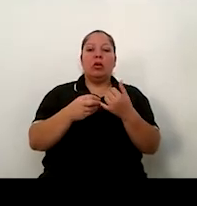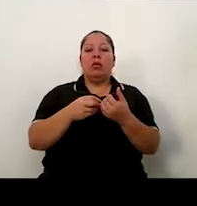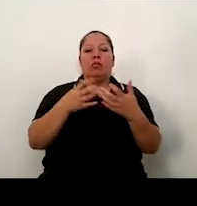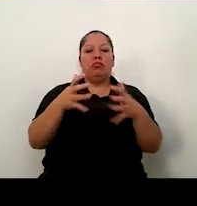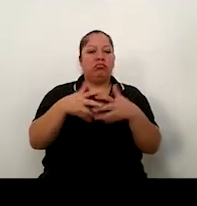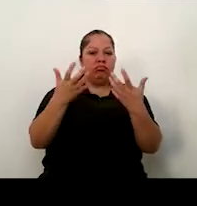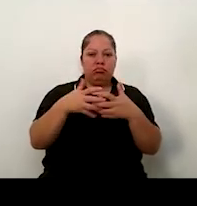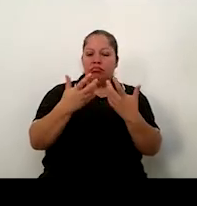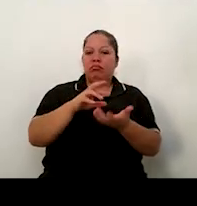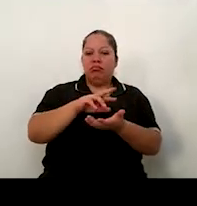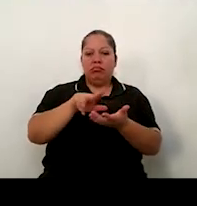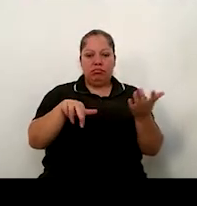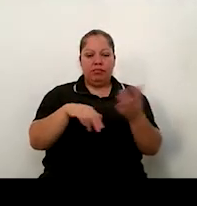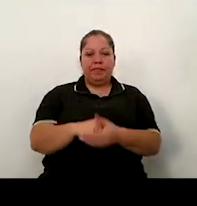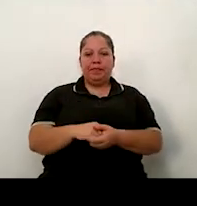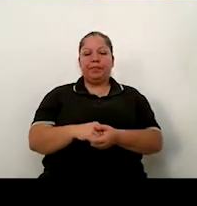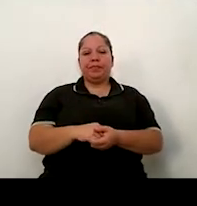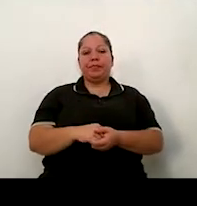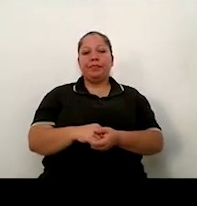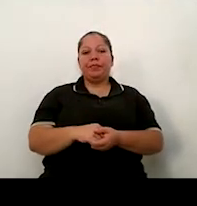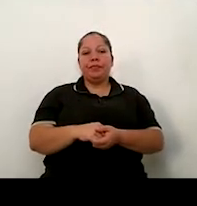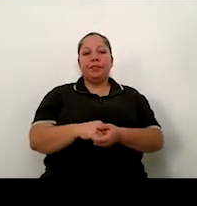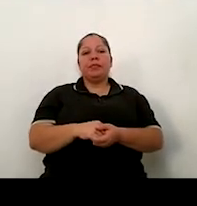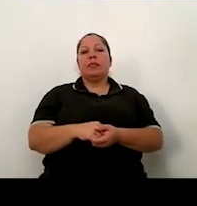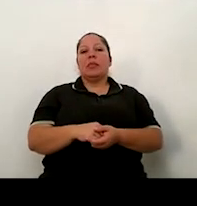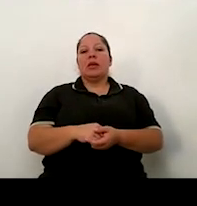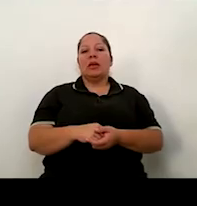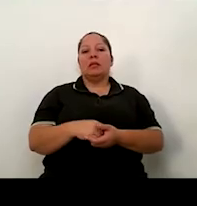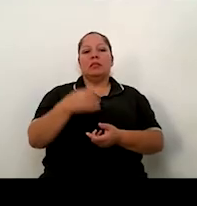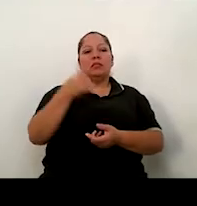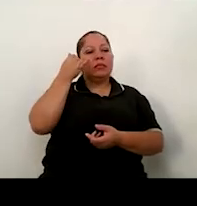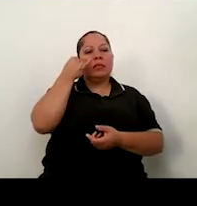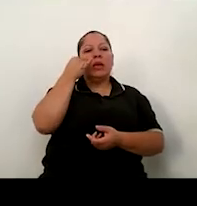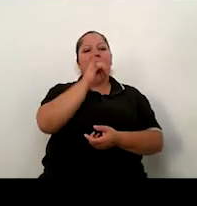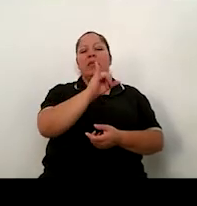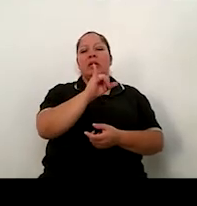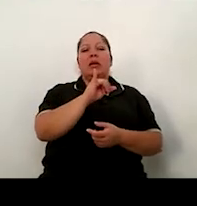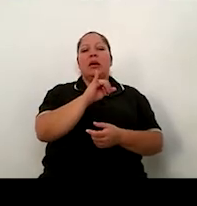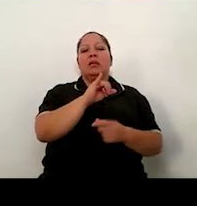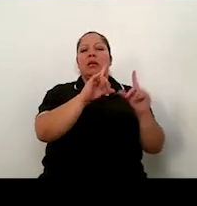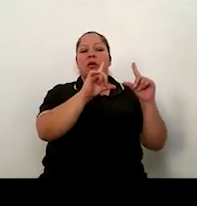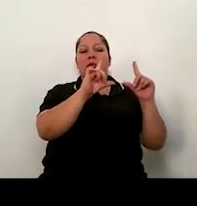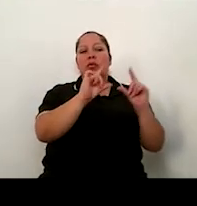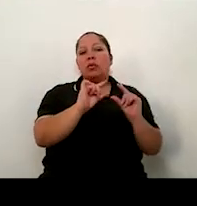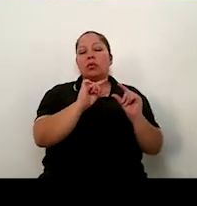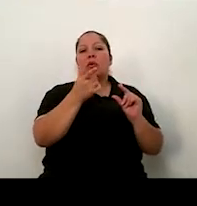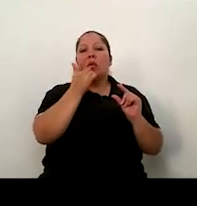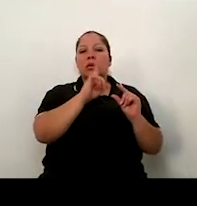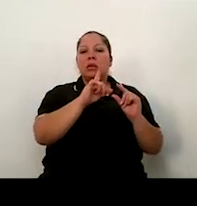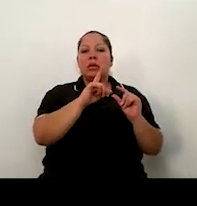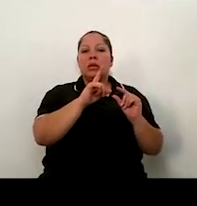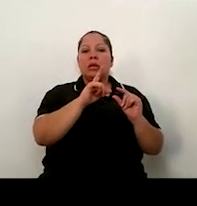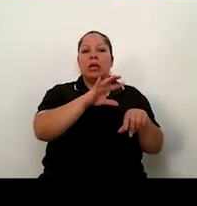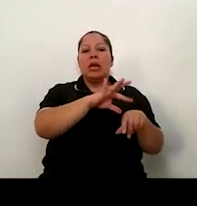Como reduzir essa formação de substâncias cancerígenas durante o cozimento da carne, tá? a gente pede